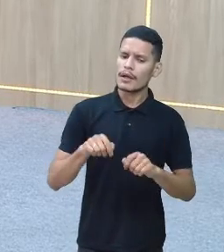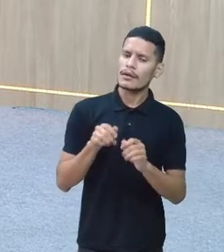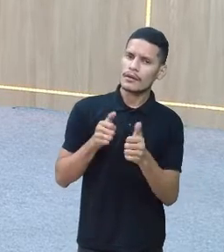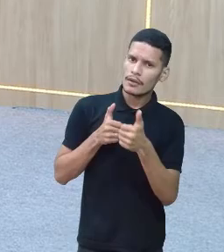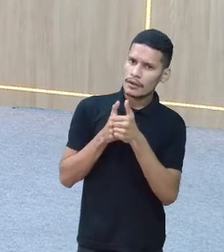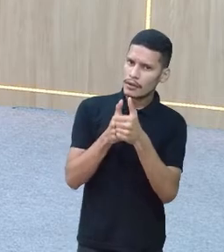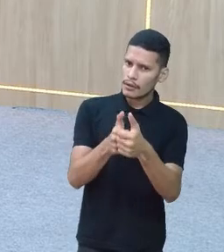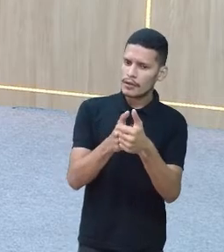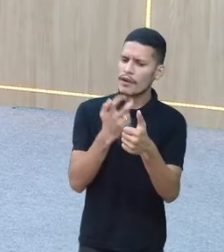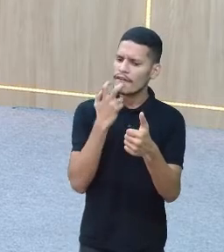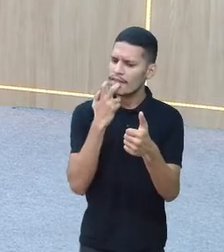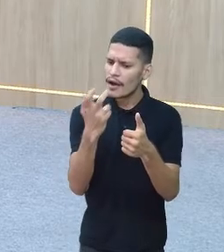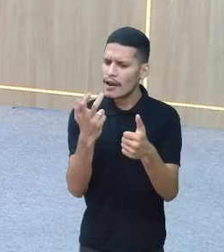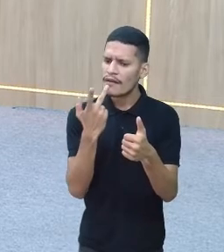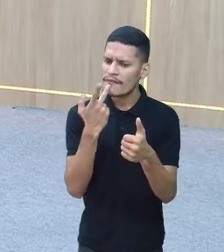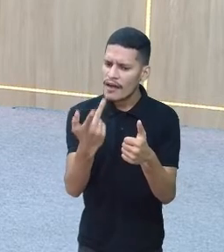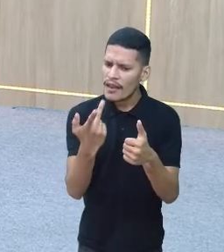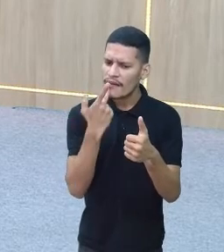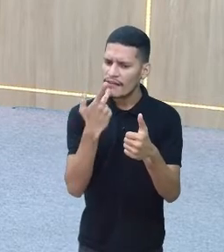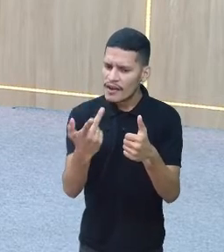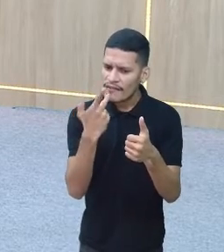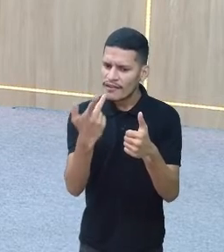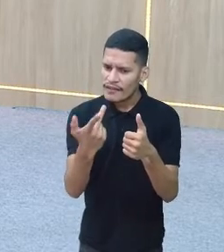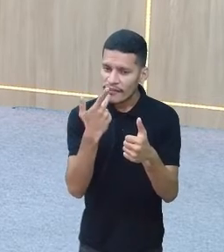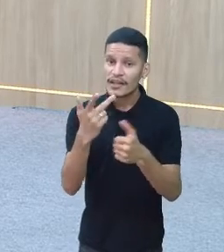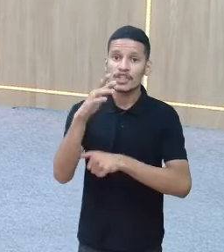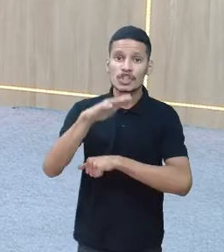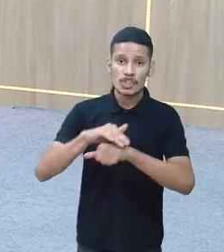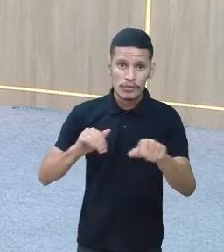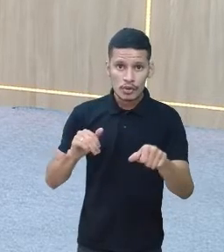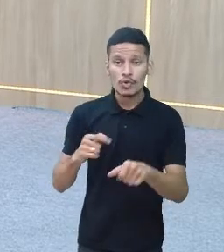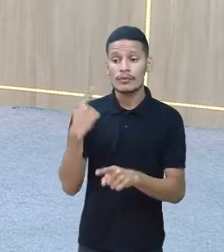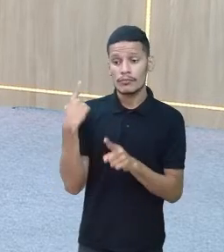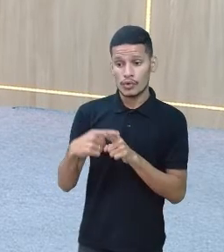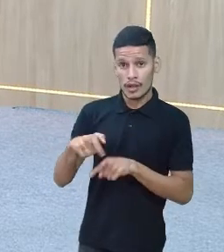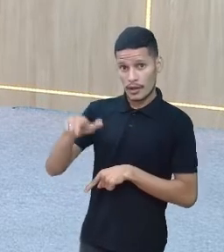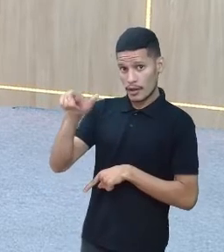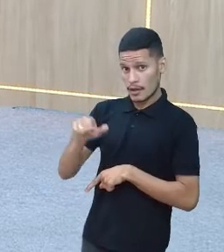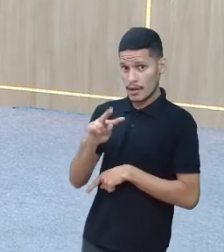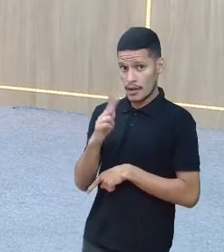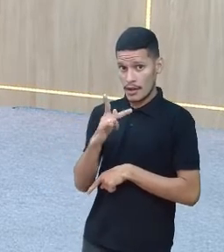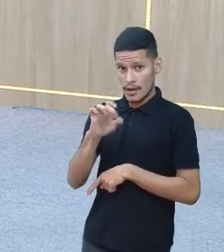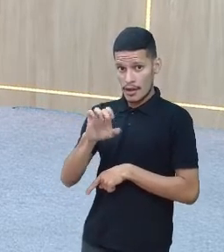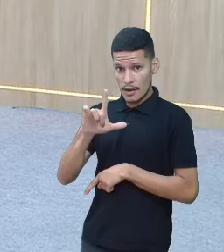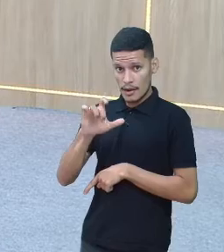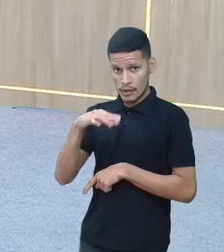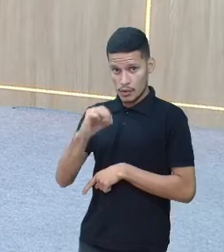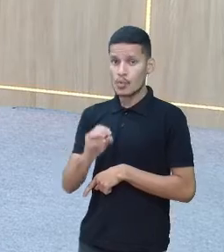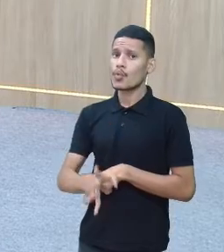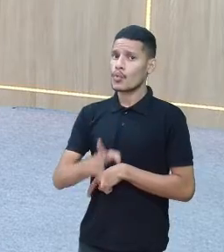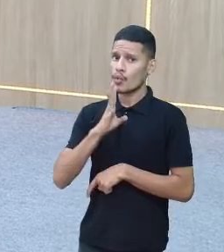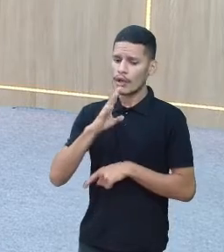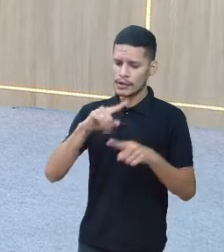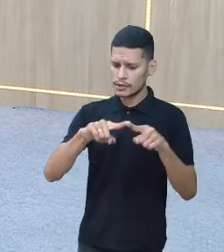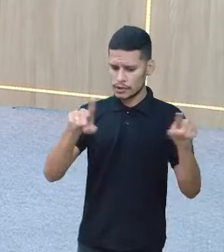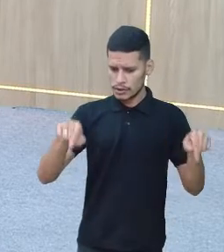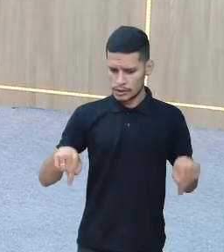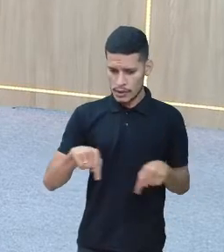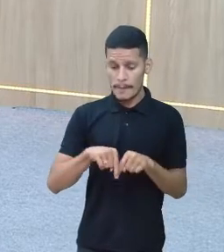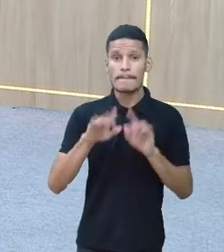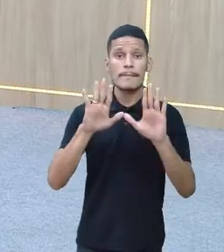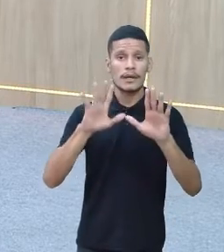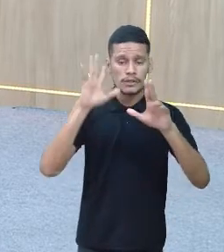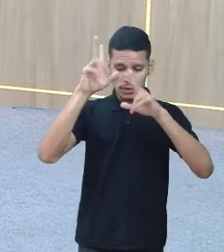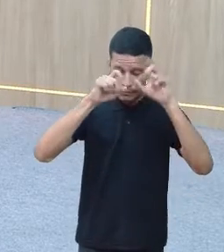guia, né? Que tá lá o chamador. Porque, tipo, Heleno, ele tá aqui, ele conhece o estúdio, mas quando a gente colocou